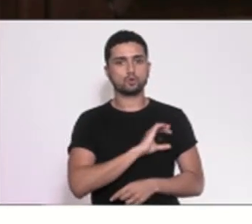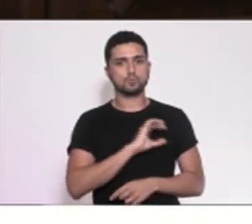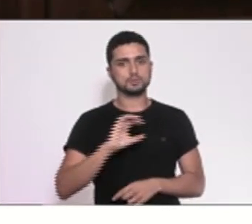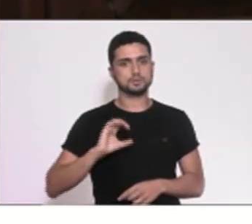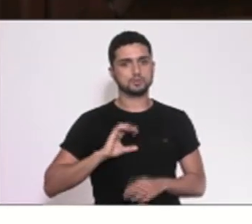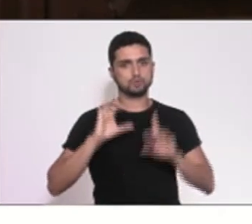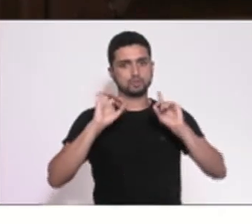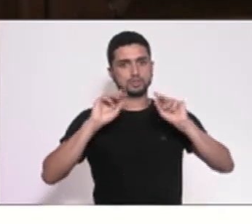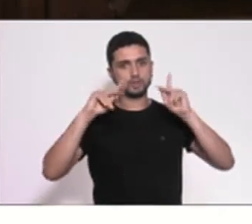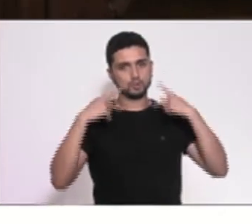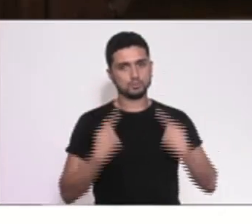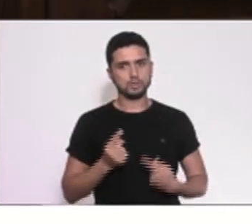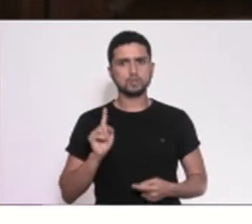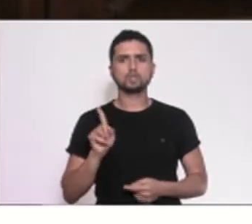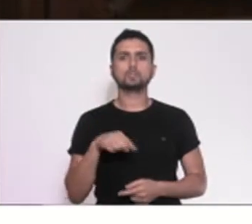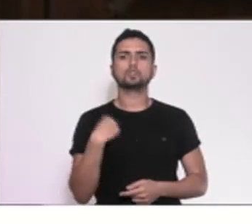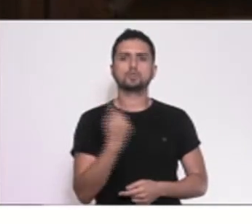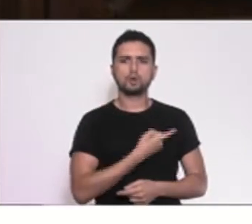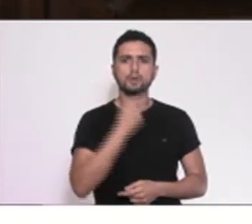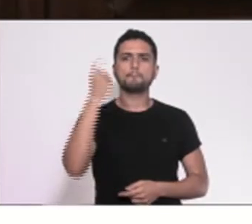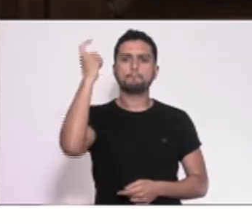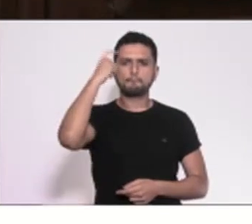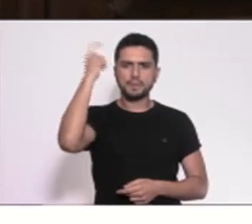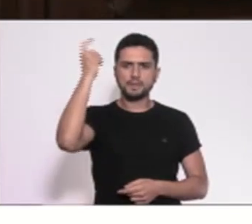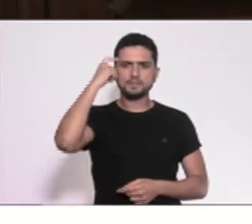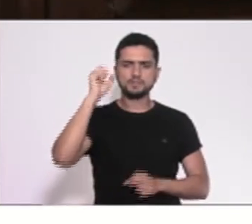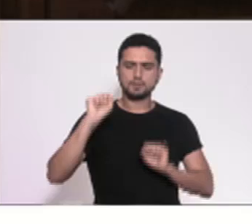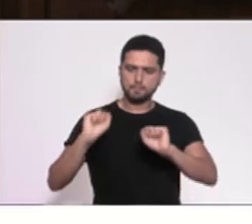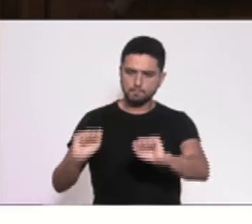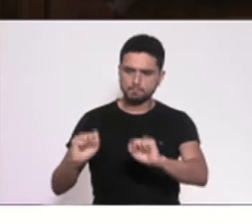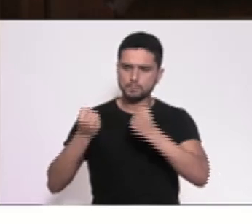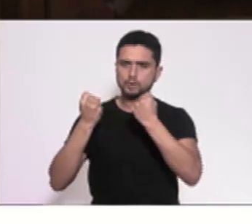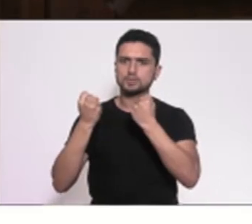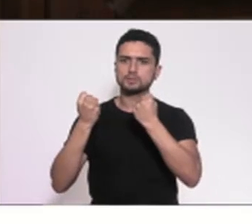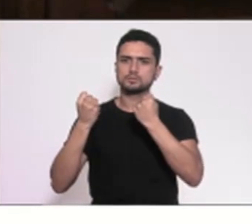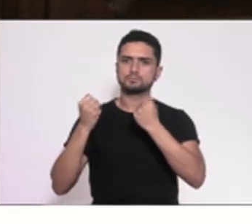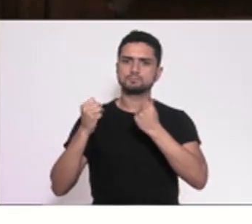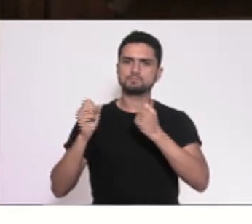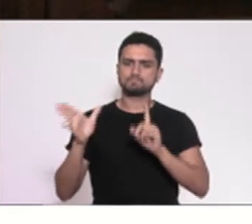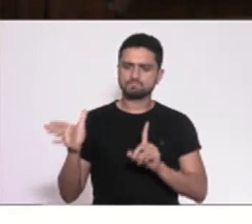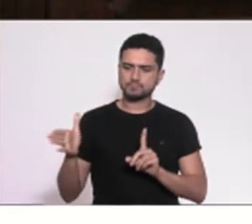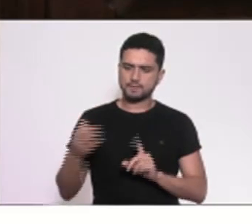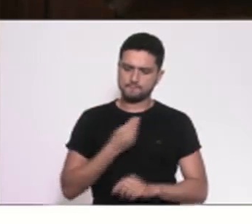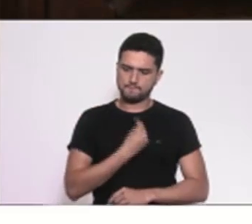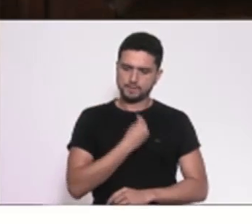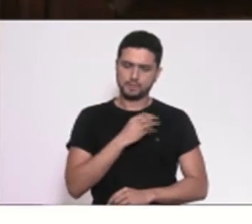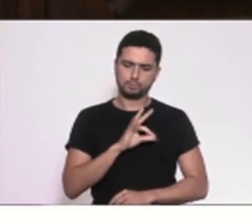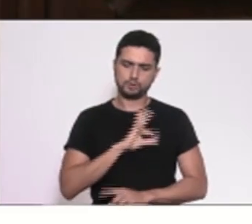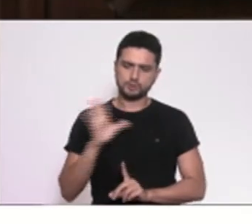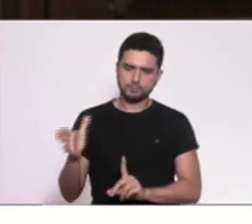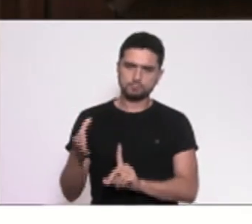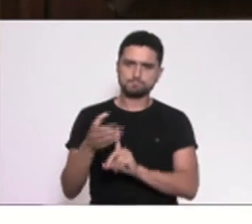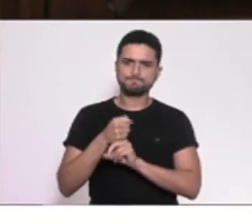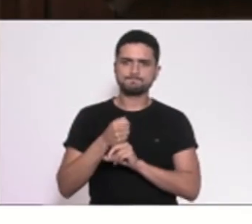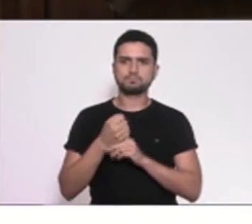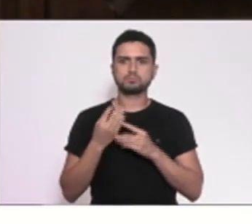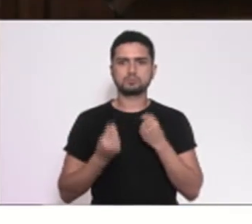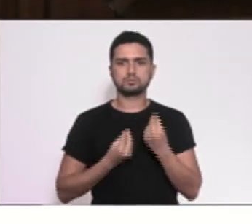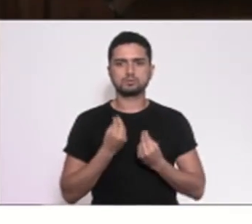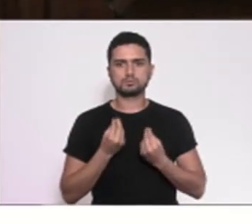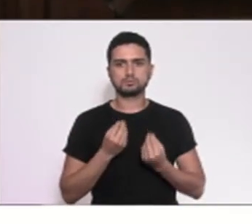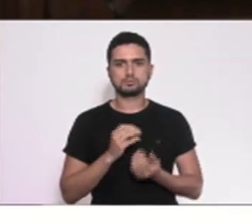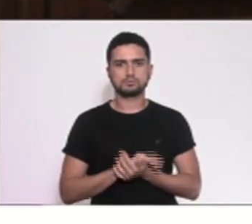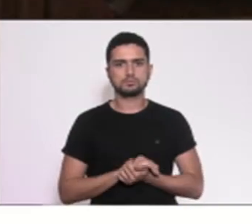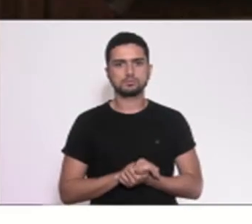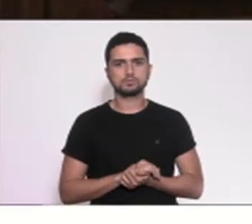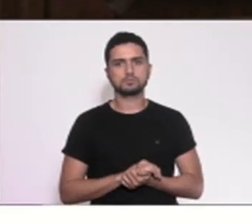presidência, a gente pensa sim em como proteger a vida desses policiais. E aí tem, senhora presidenta, um relatório publicado